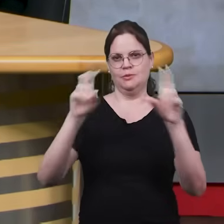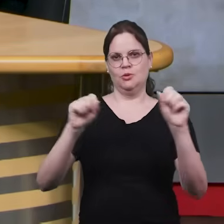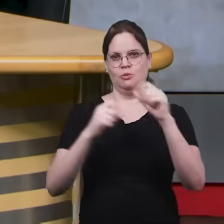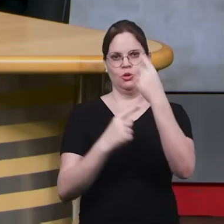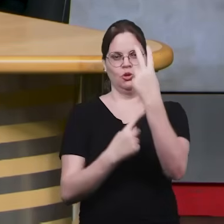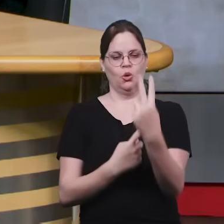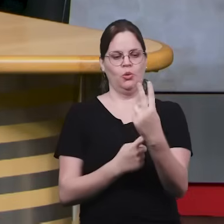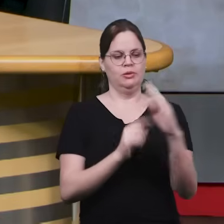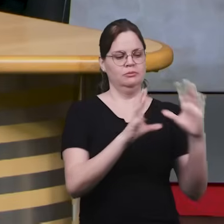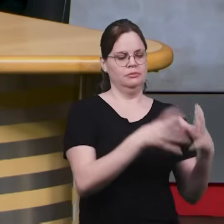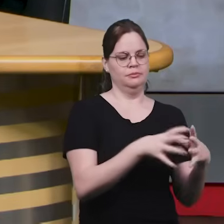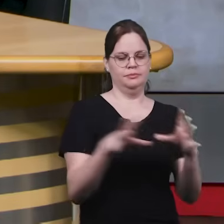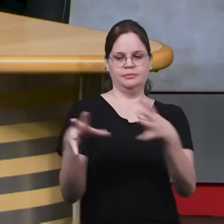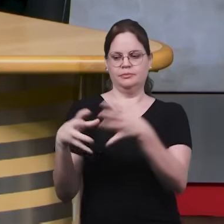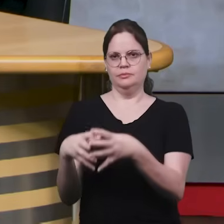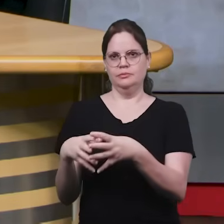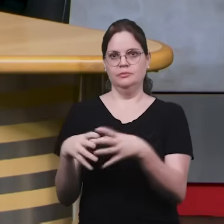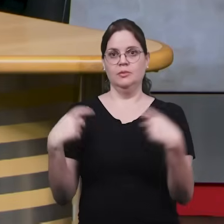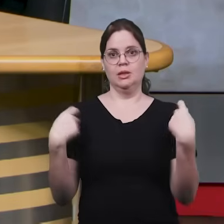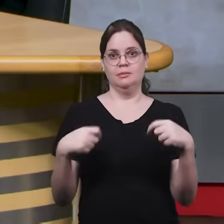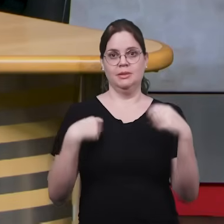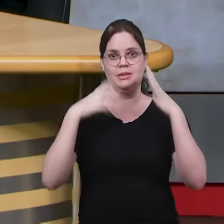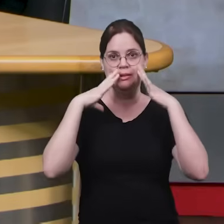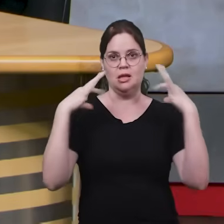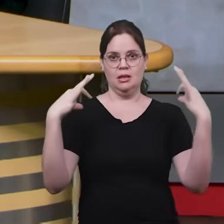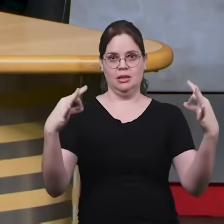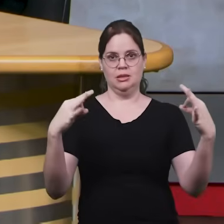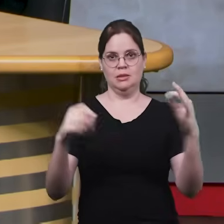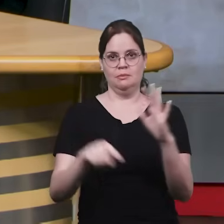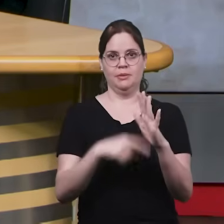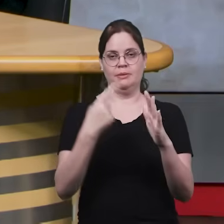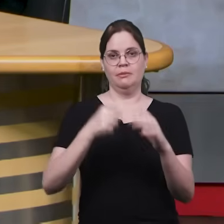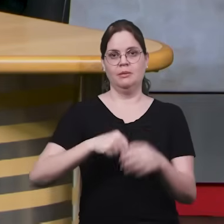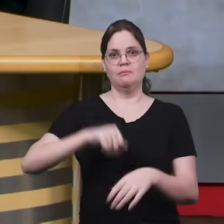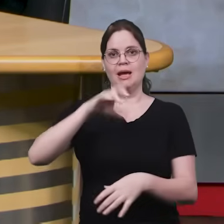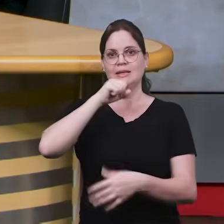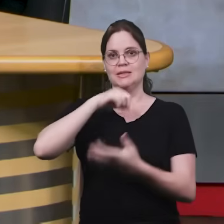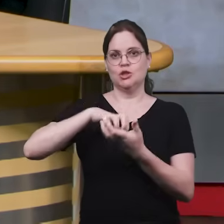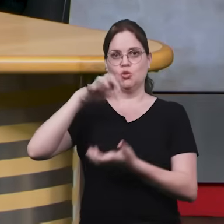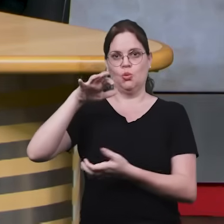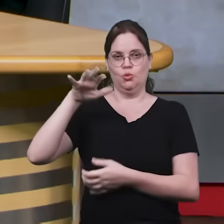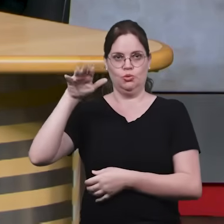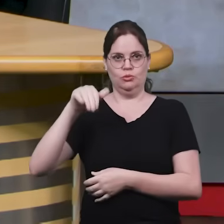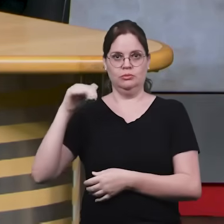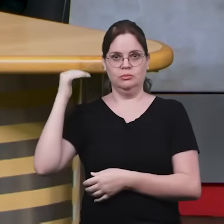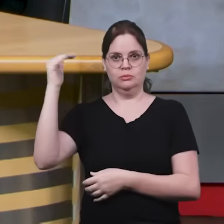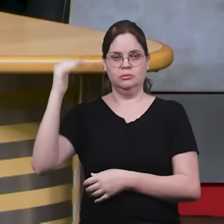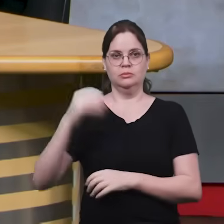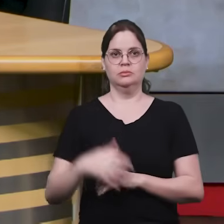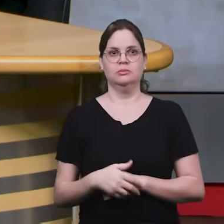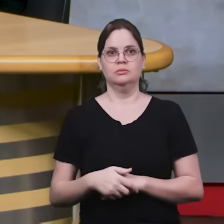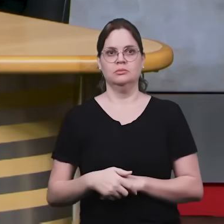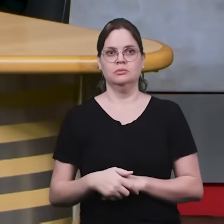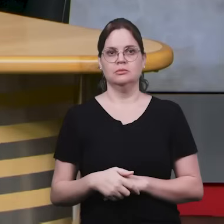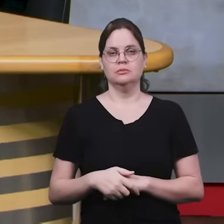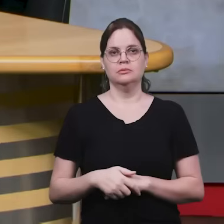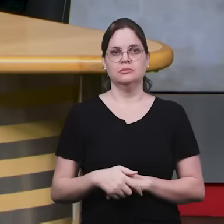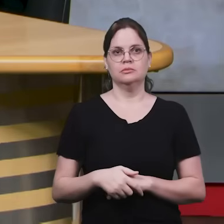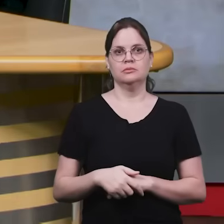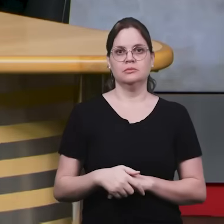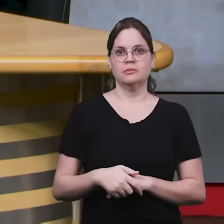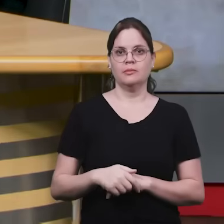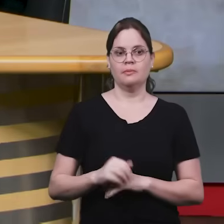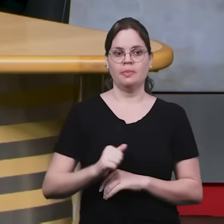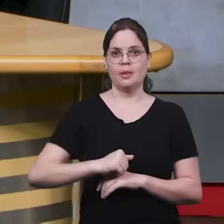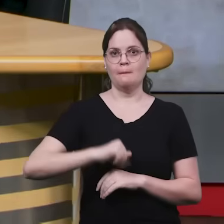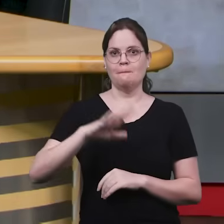pensa em dois públicos que devem chamar a atenção. Primeiro, o público mais idoso, tá? Não necessariamente nessa